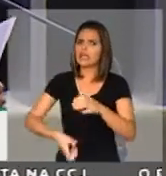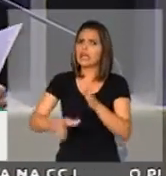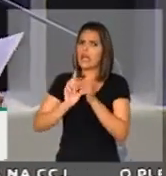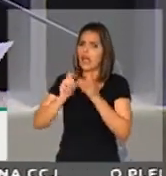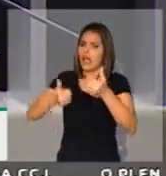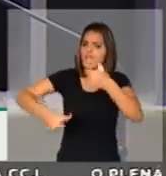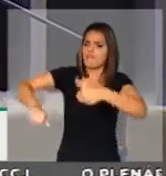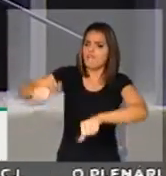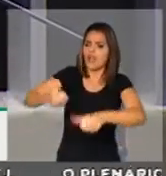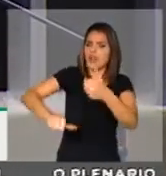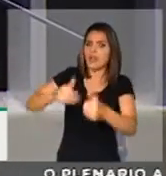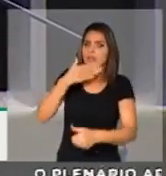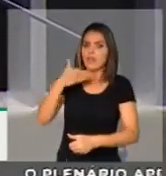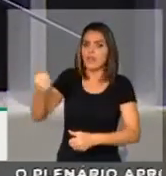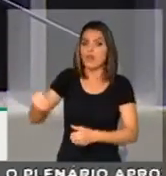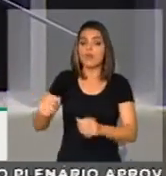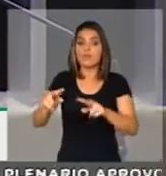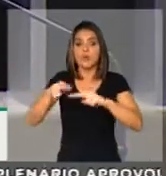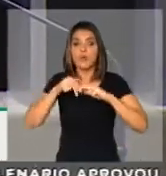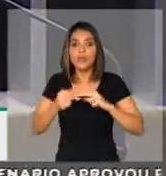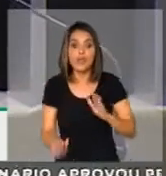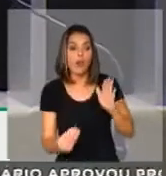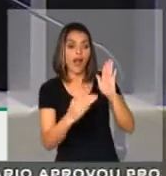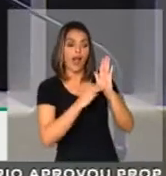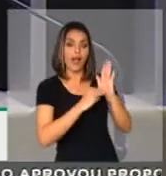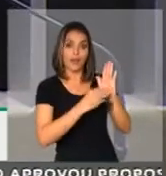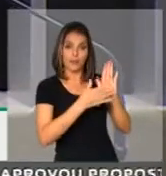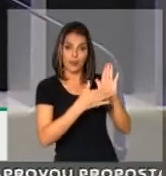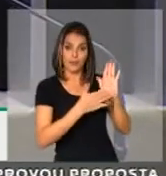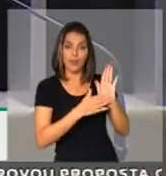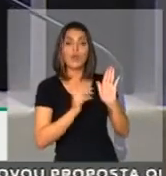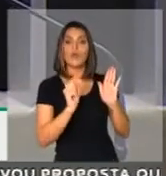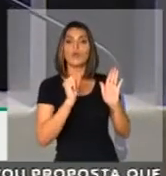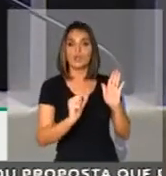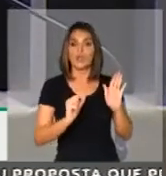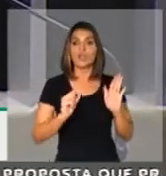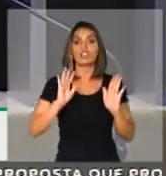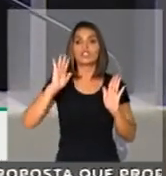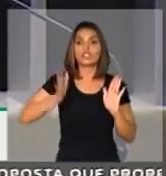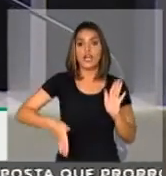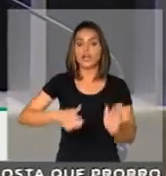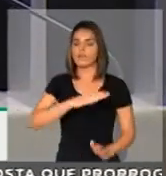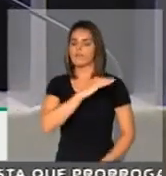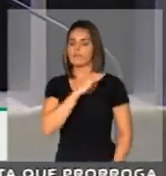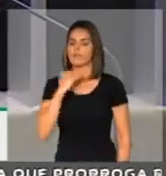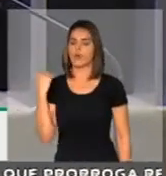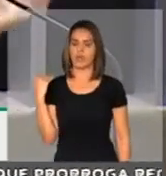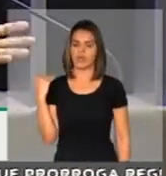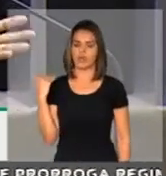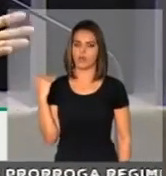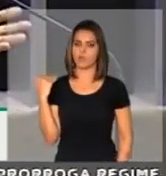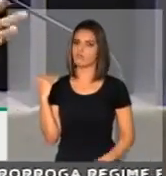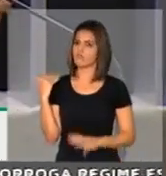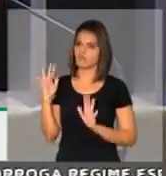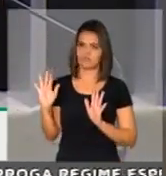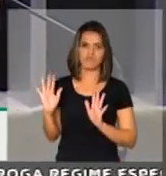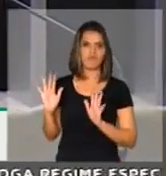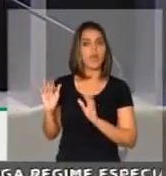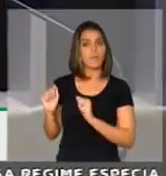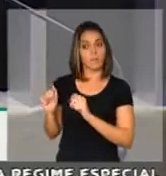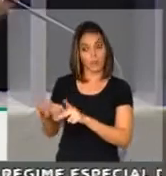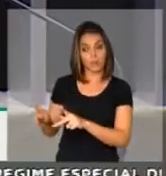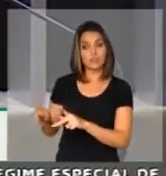estou apresentando uma emenda que vai permitir com que, uma vez havendo o óbito de um dos aposentados da família,